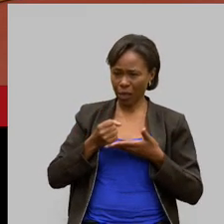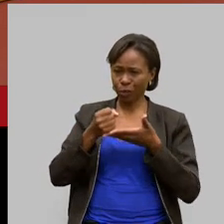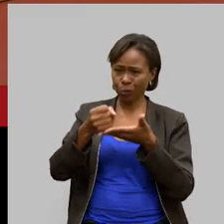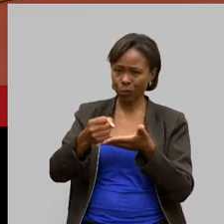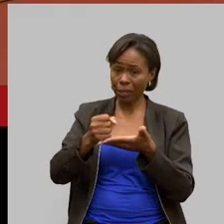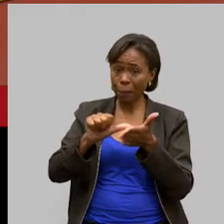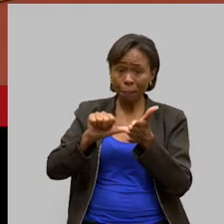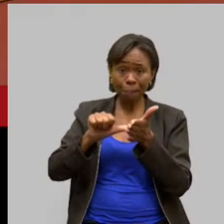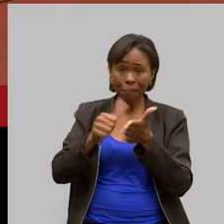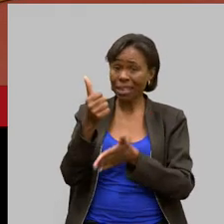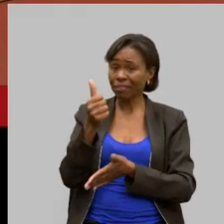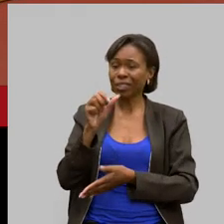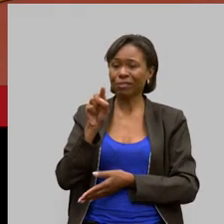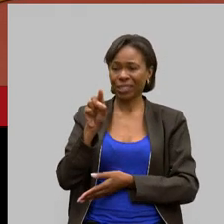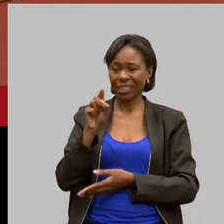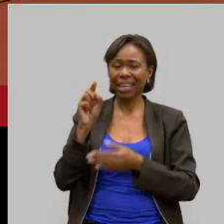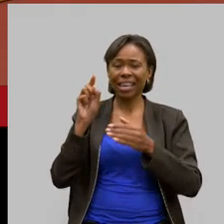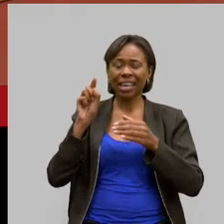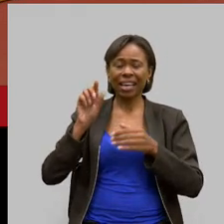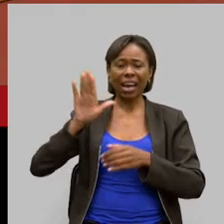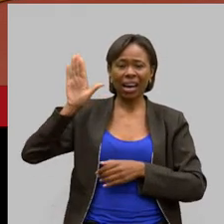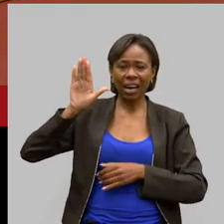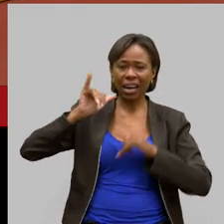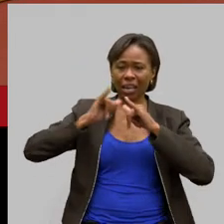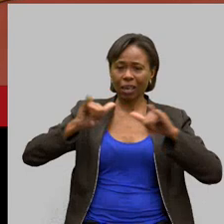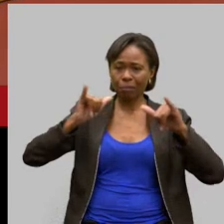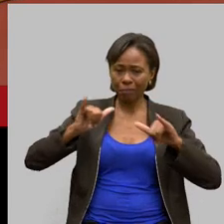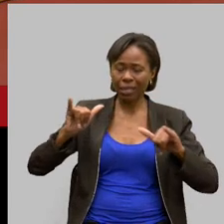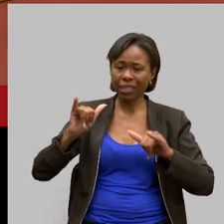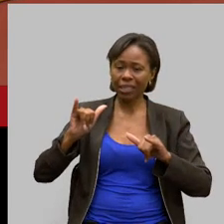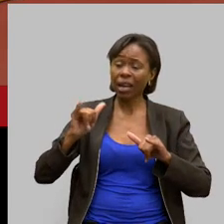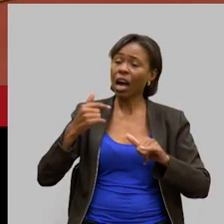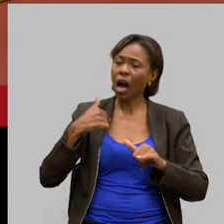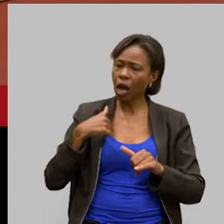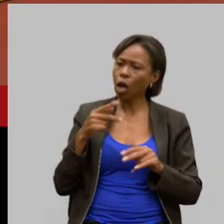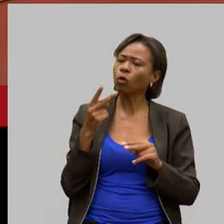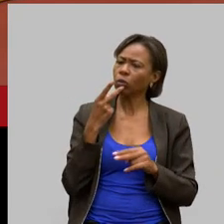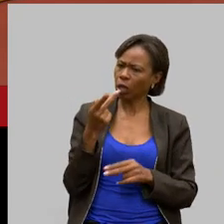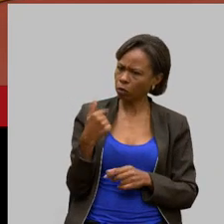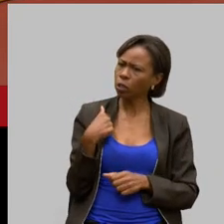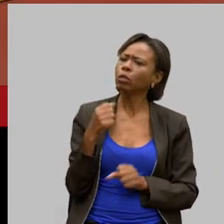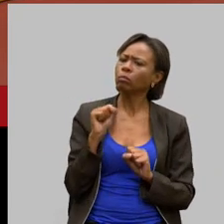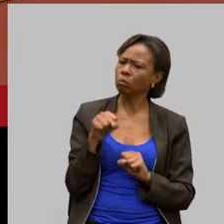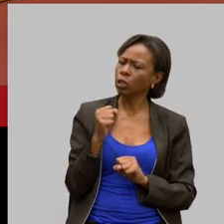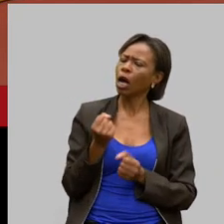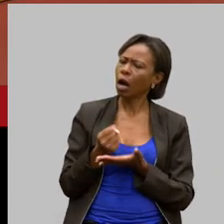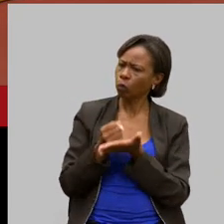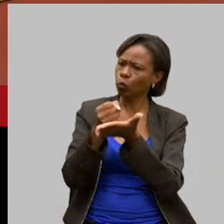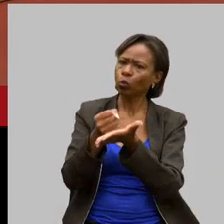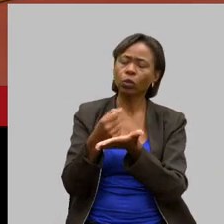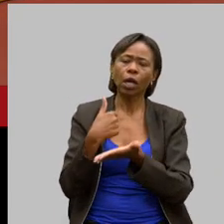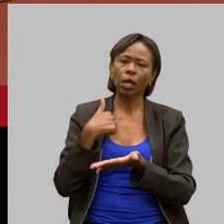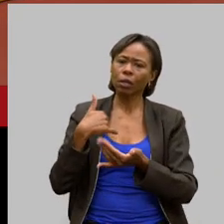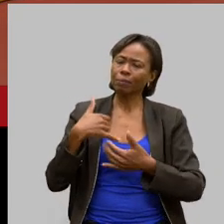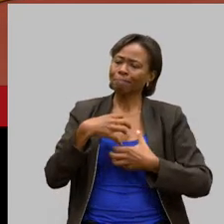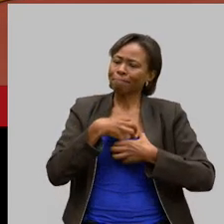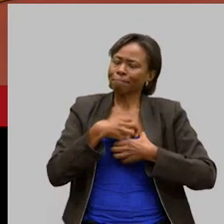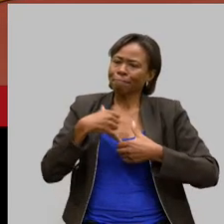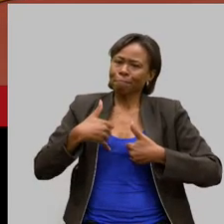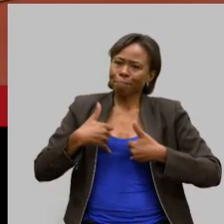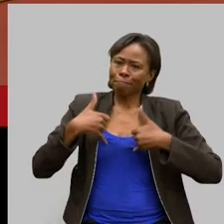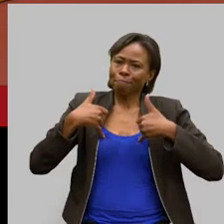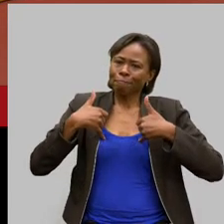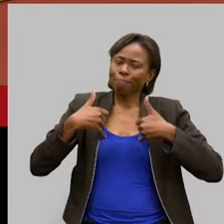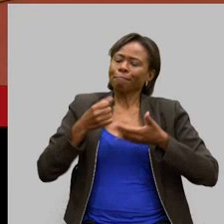campanha eu olhei para você e falei assim ajudo e eu tenho orgulho de você e eu tenho orgulho de ter te ajudado